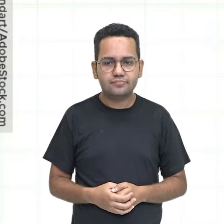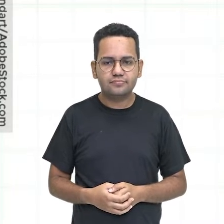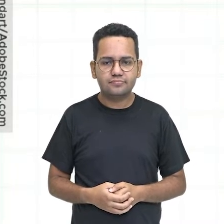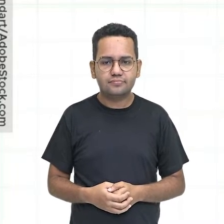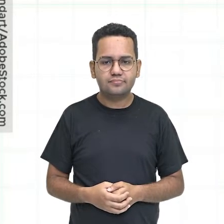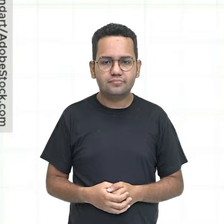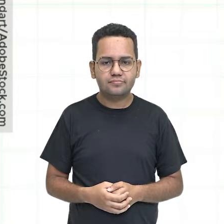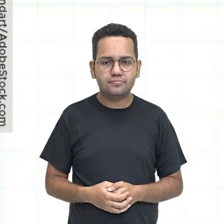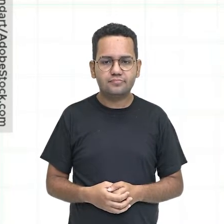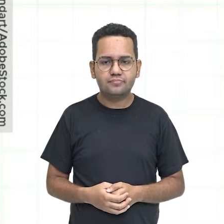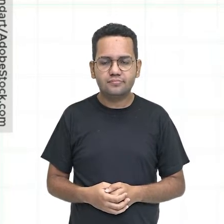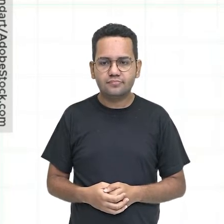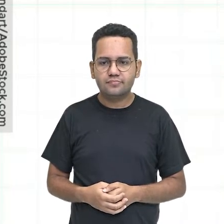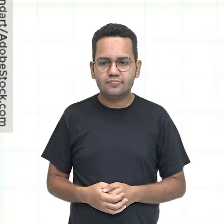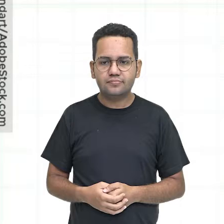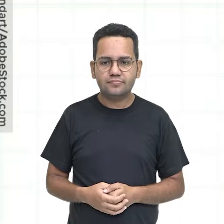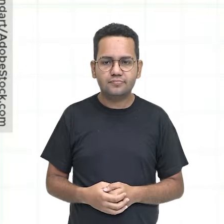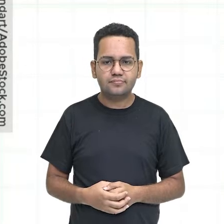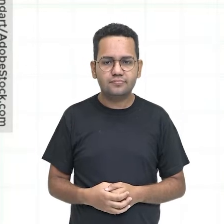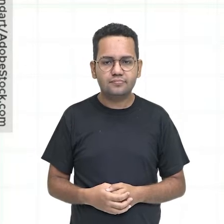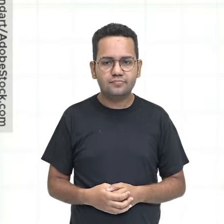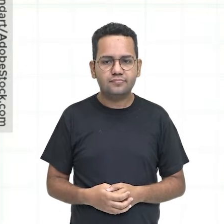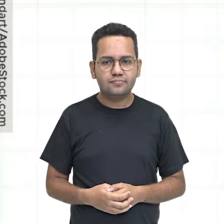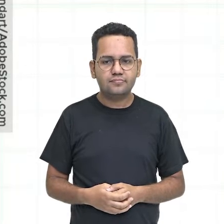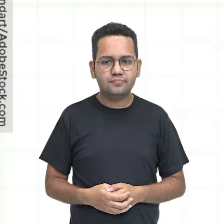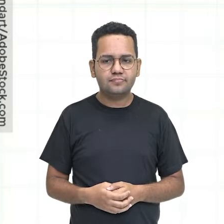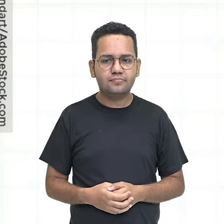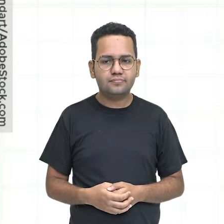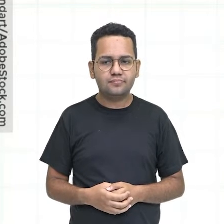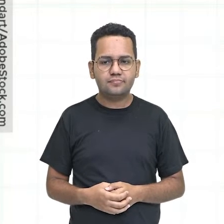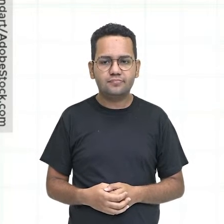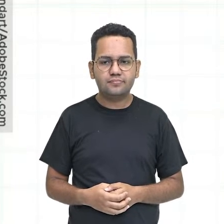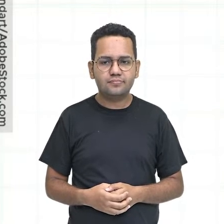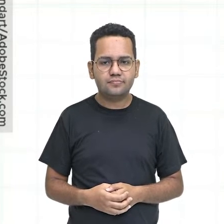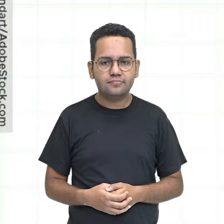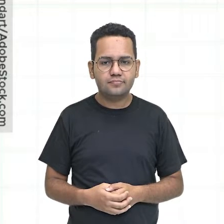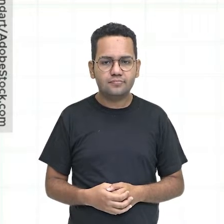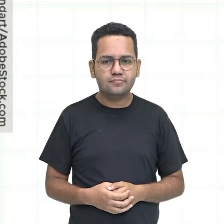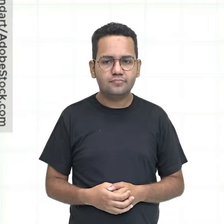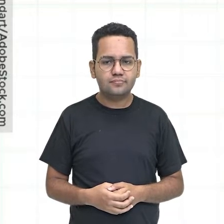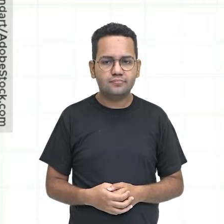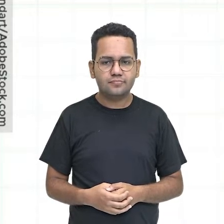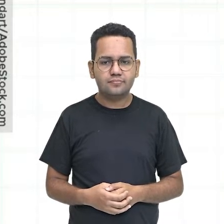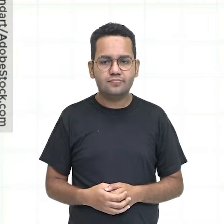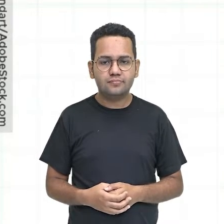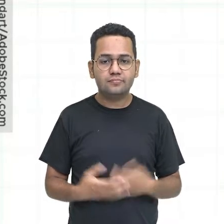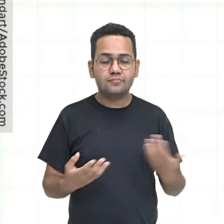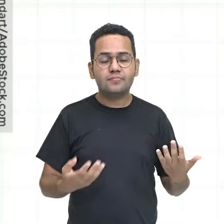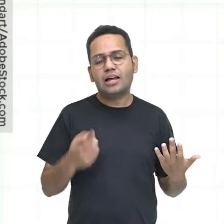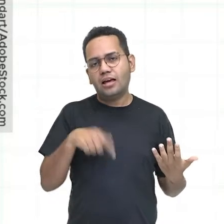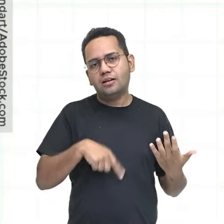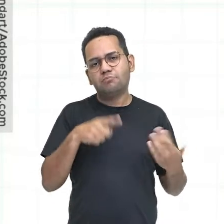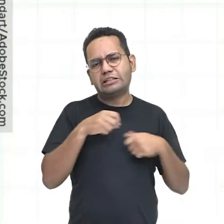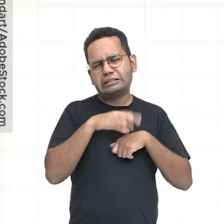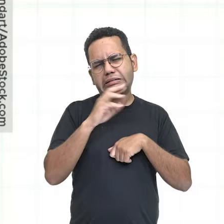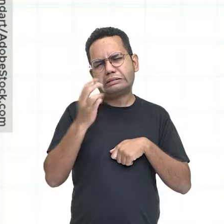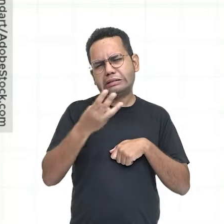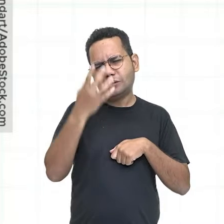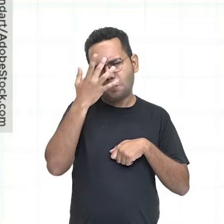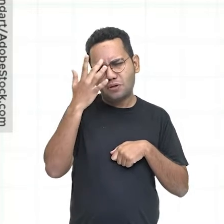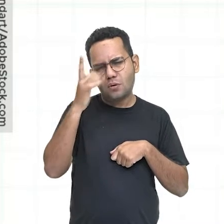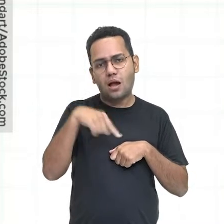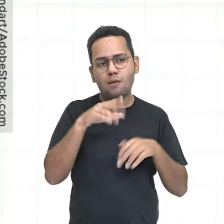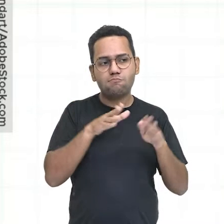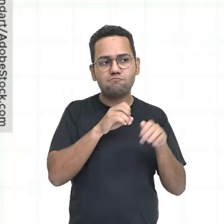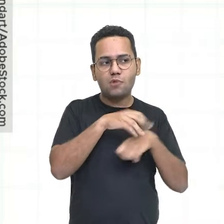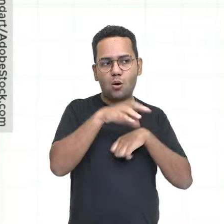terceira pessoa, né? Olha, ele não deveria comer tanta besteira se ele quiser permanecer saudável. É um